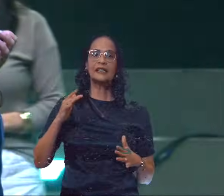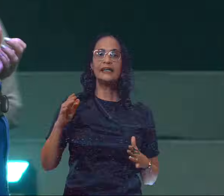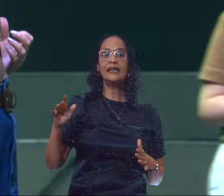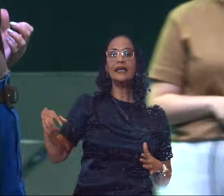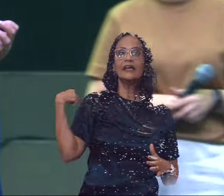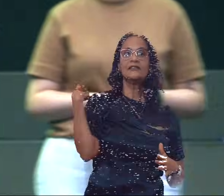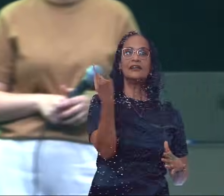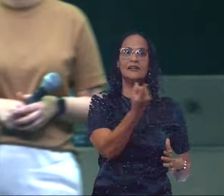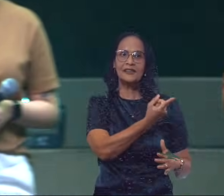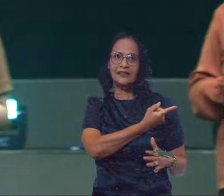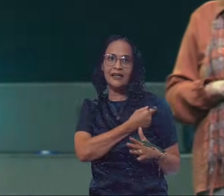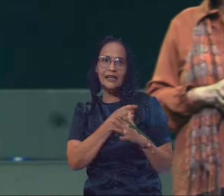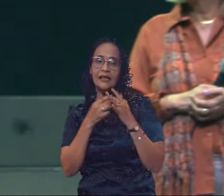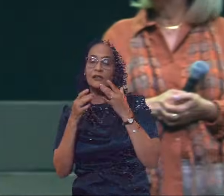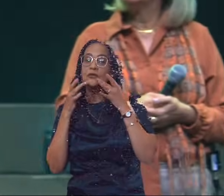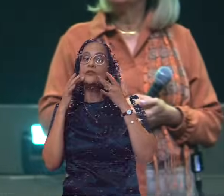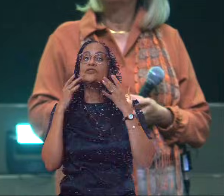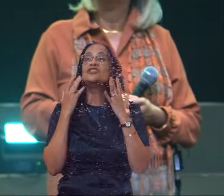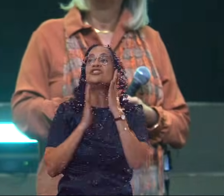estamos aqui.